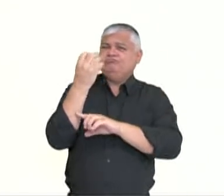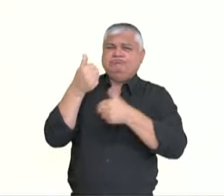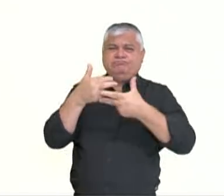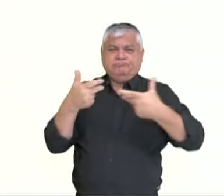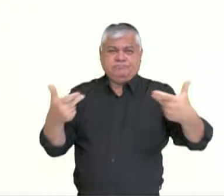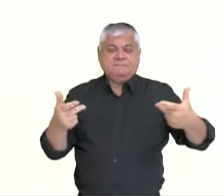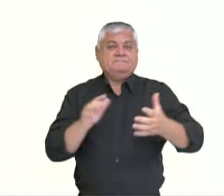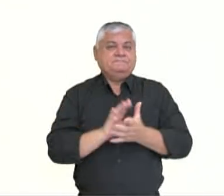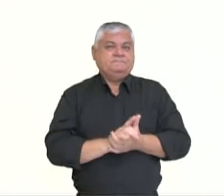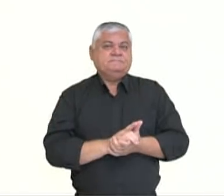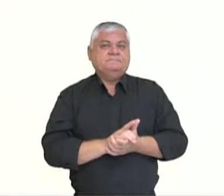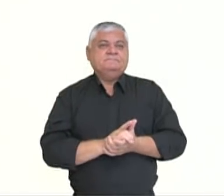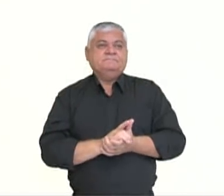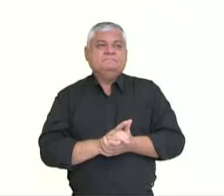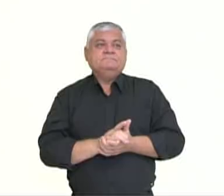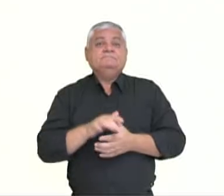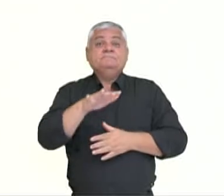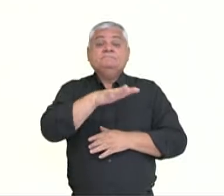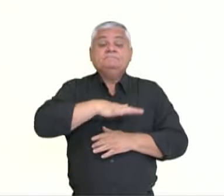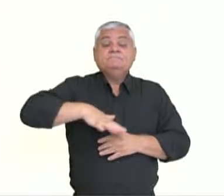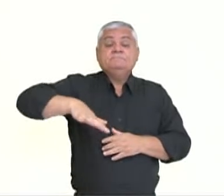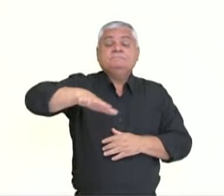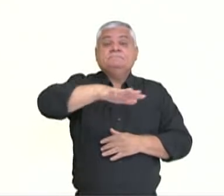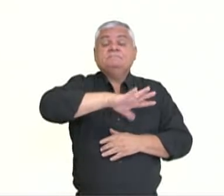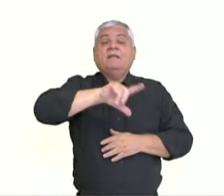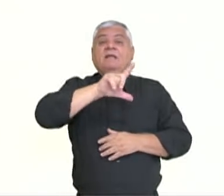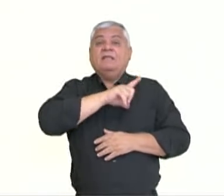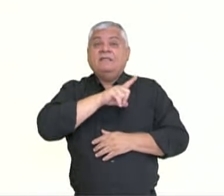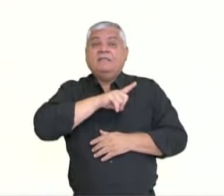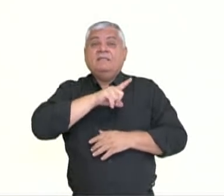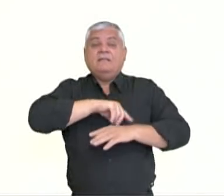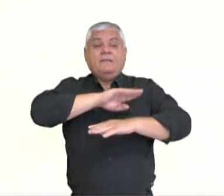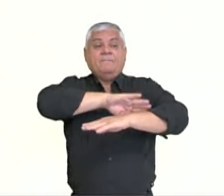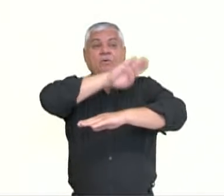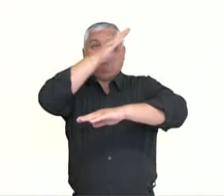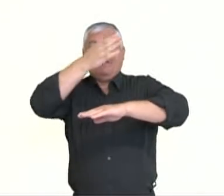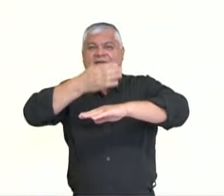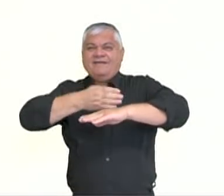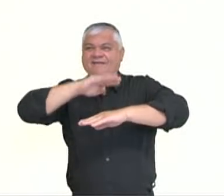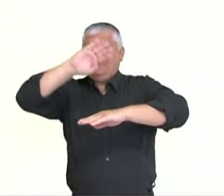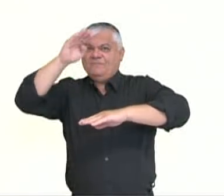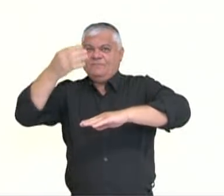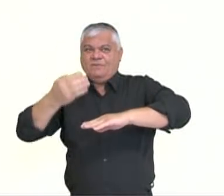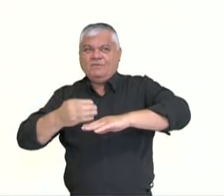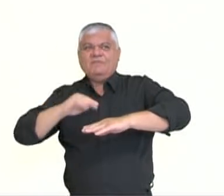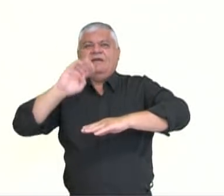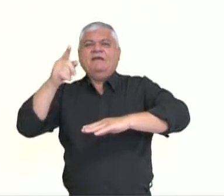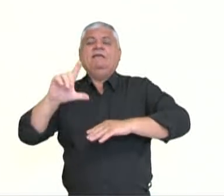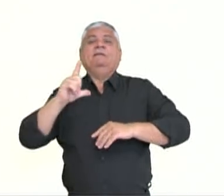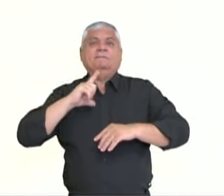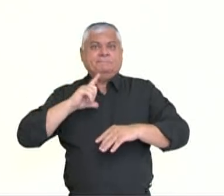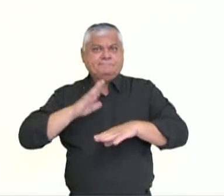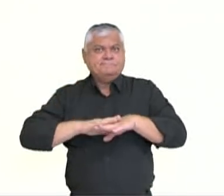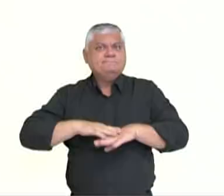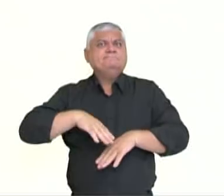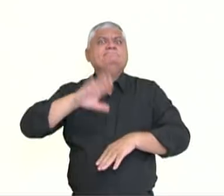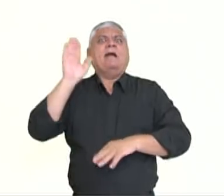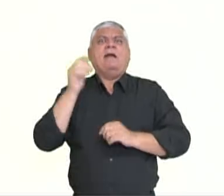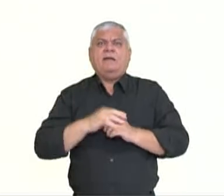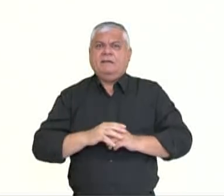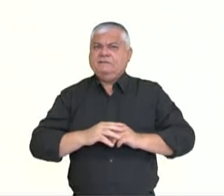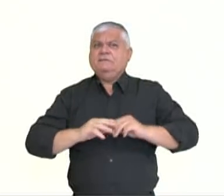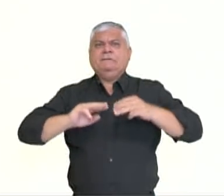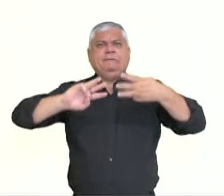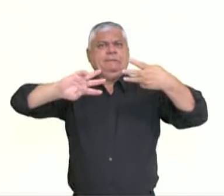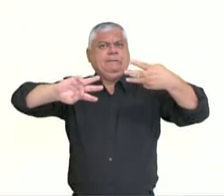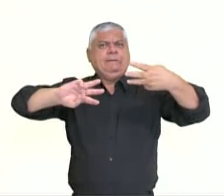indústrias. Sobretudo naquelas áreas que são cercadas por serras e montanhas, a gente vai ter esse fenômeno aqui mais intensificado se